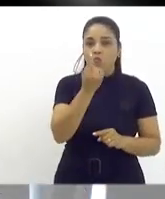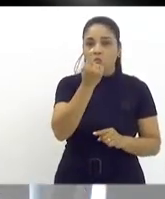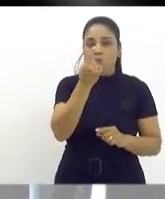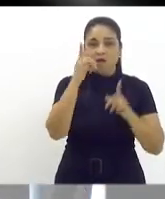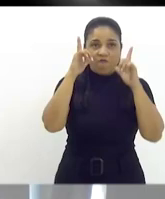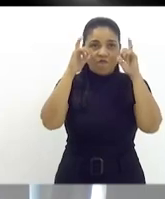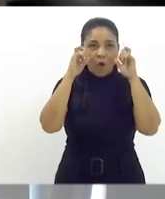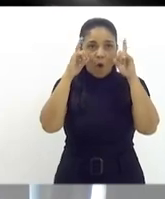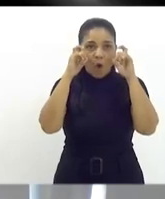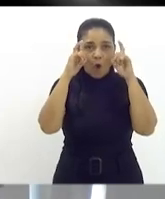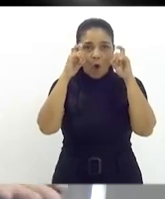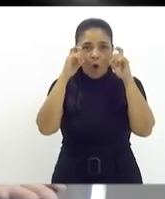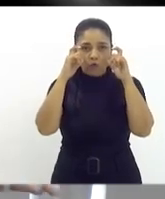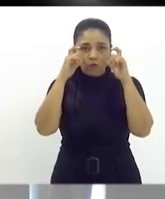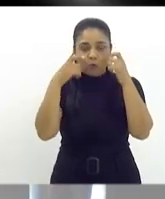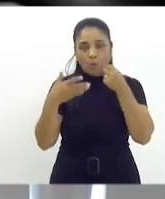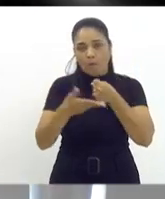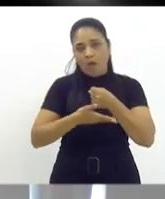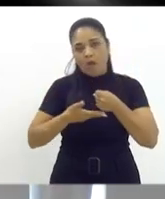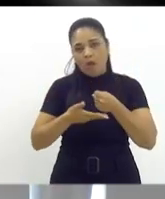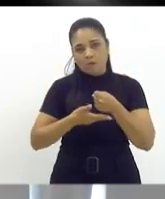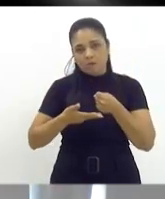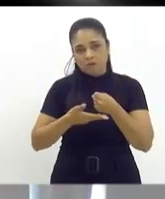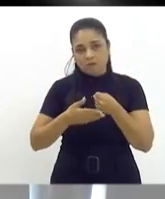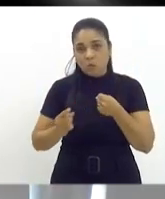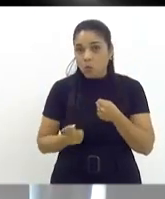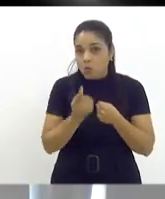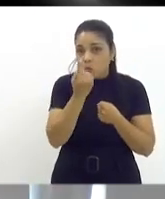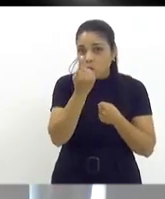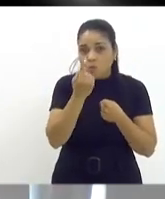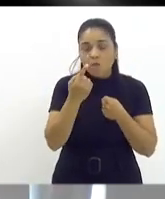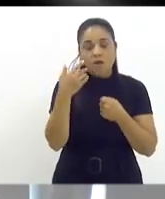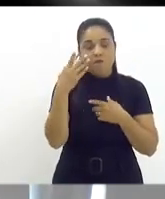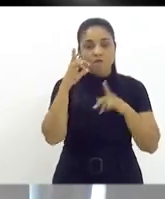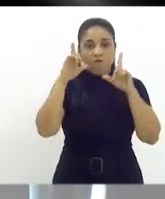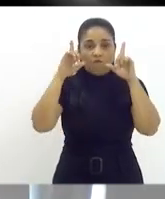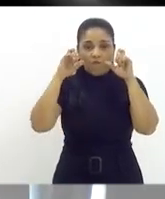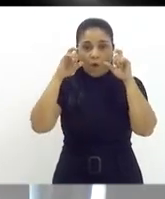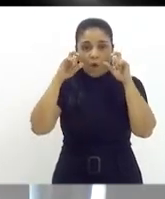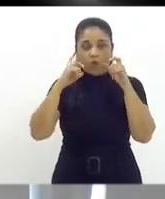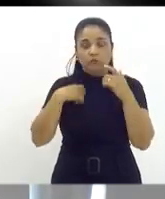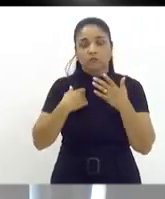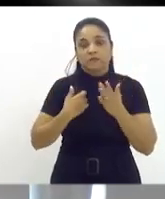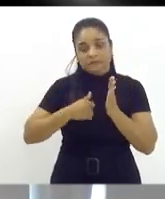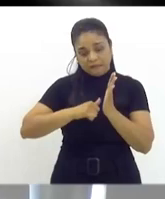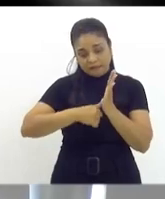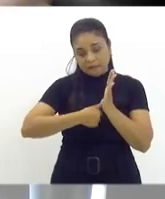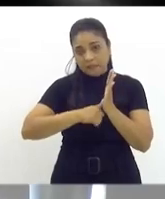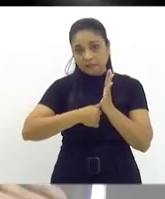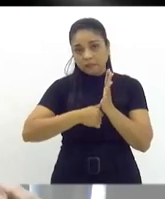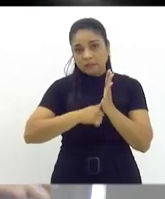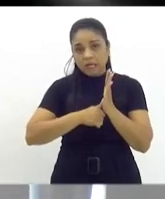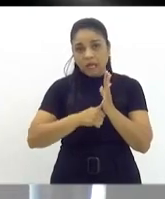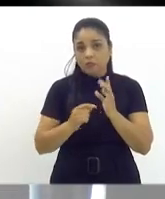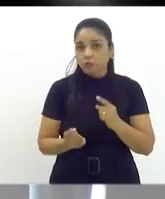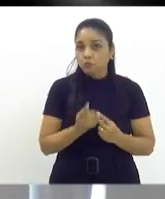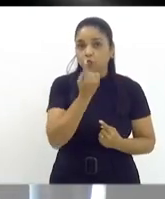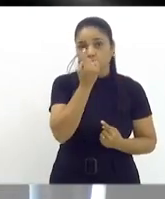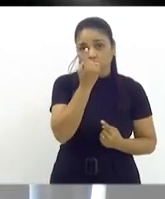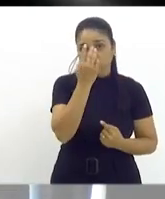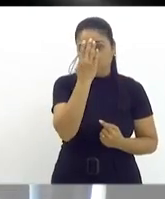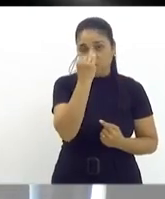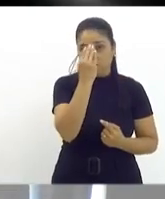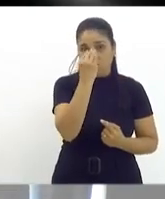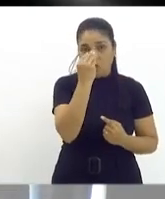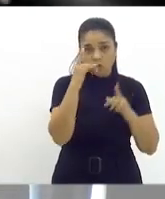na apresentação de uma foto de carteira de identidade que é aquela foto menor com base na na apresentação